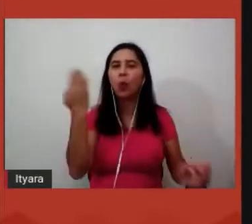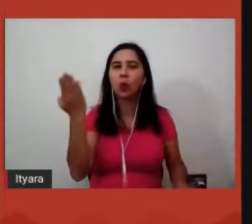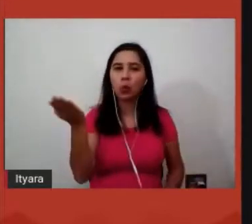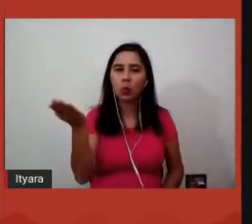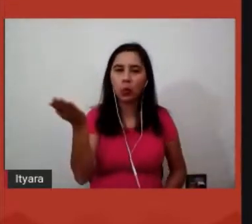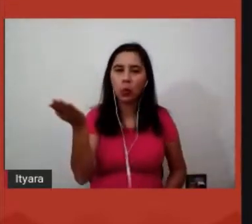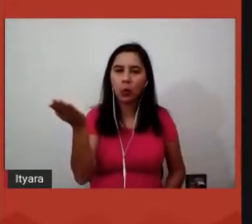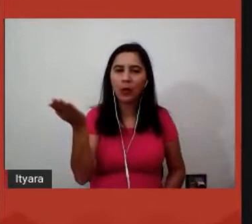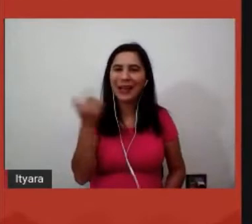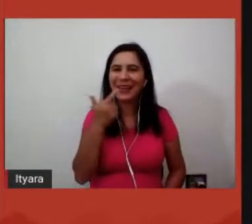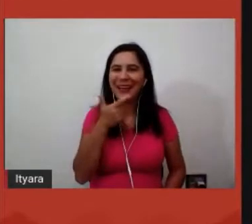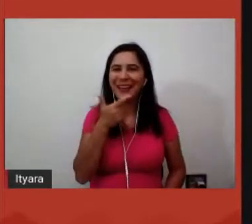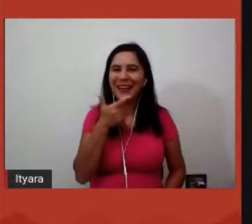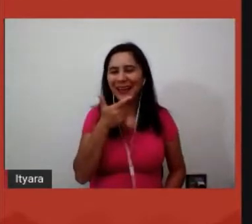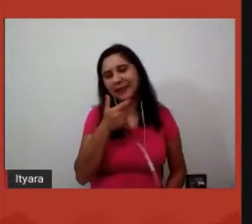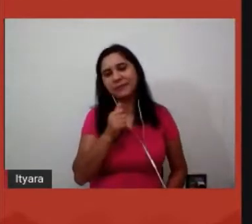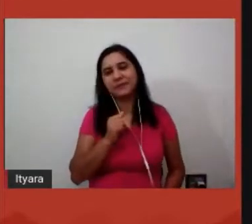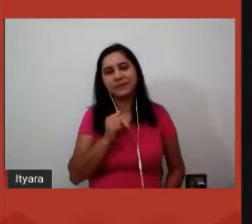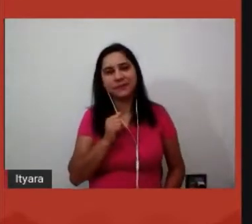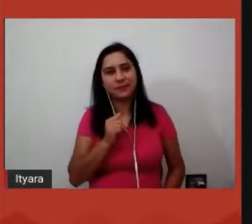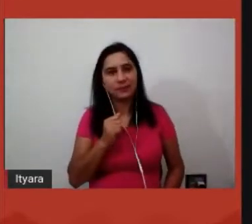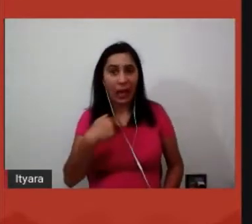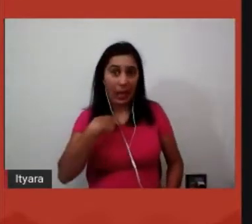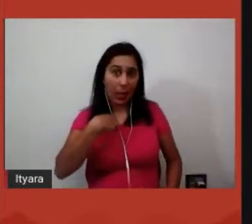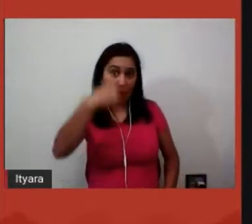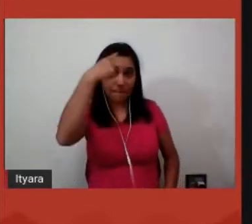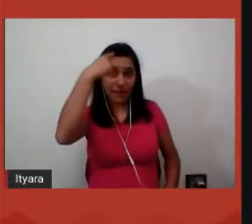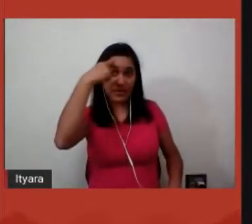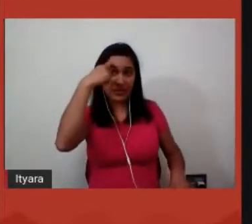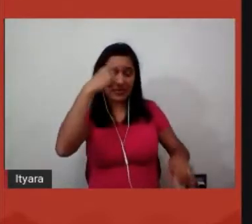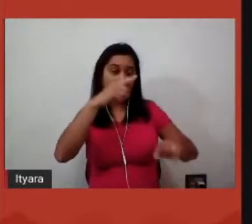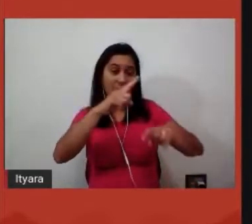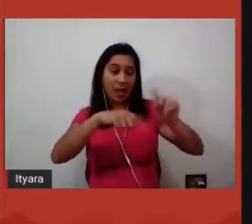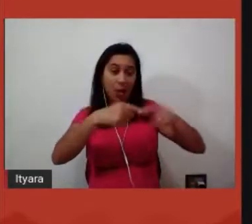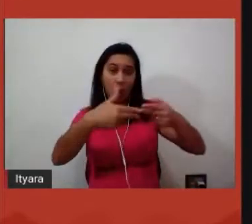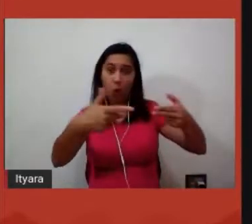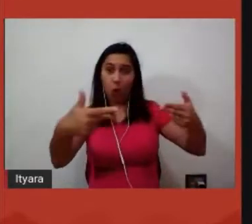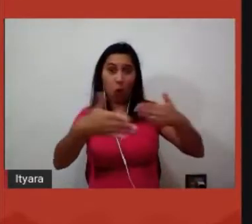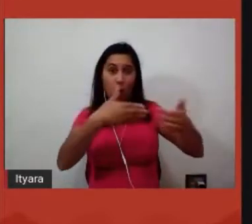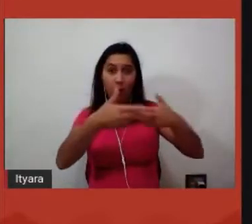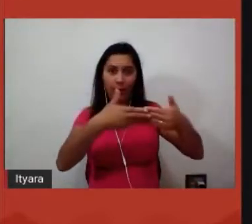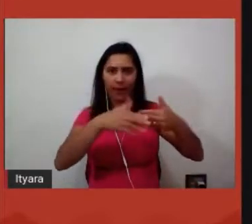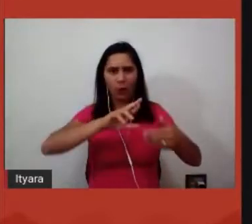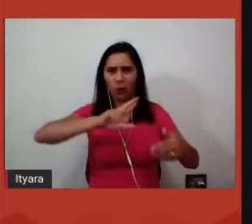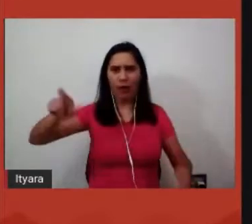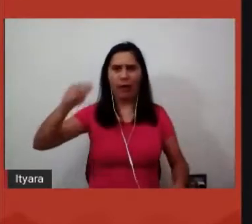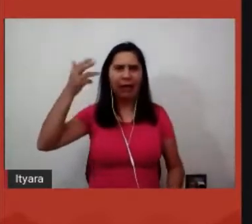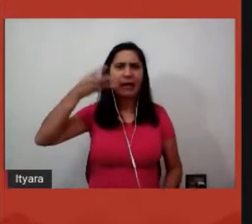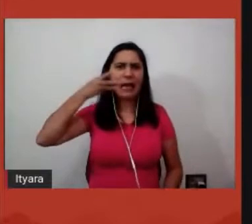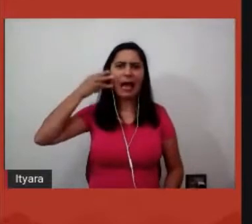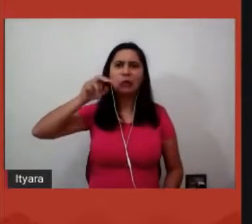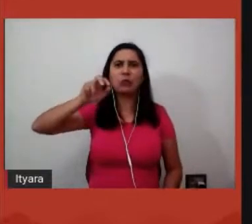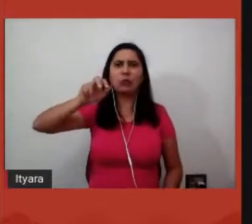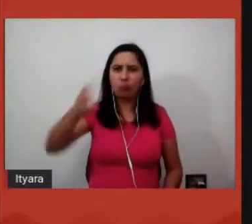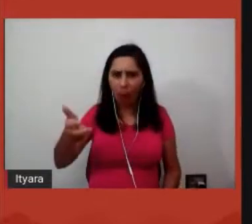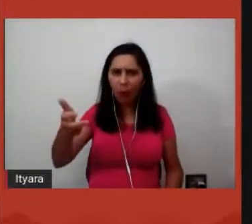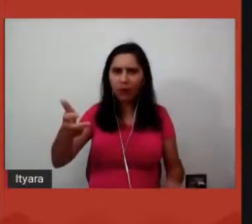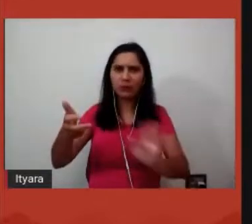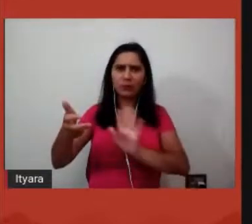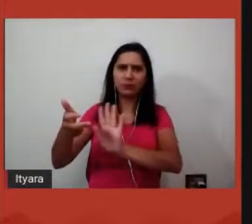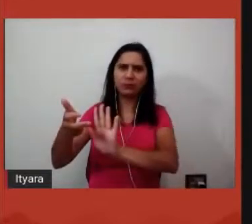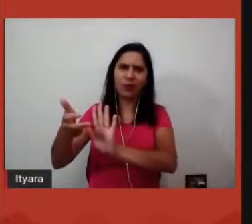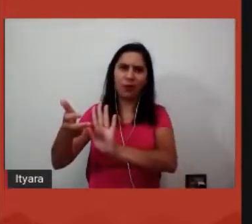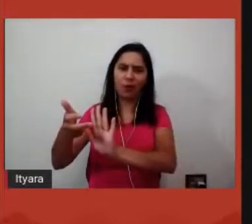Não, pensei num corpo qualquer, não do gato morto, né? A gente tá falando... A gente não pode ignorar o que é